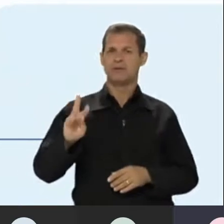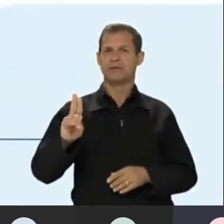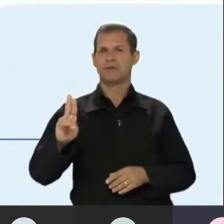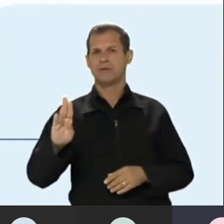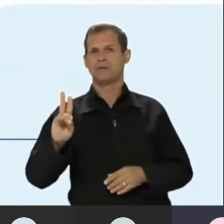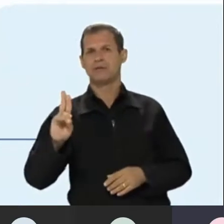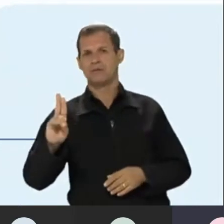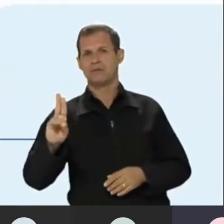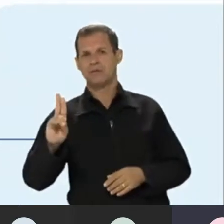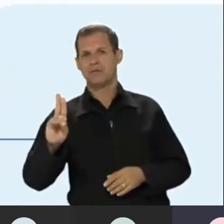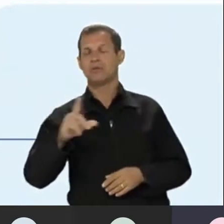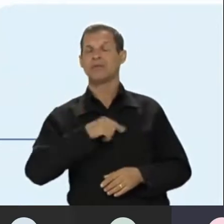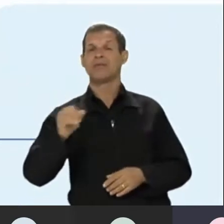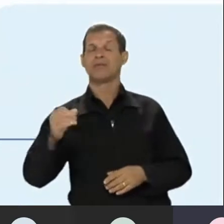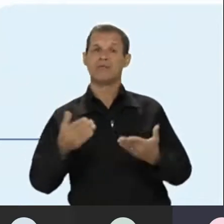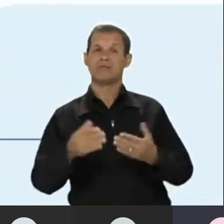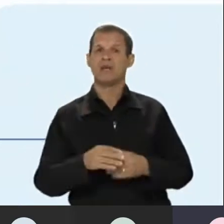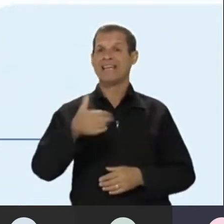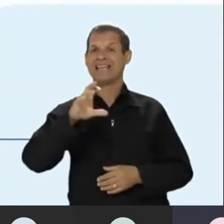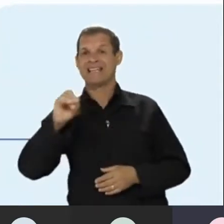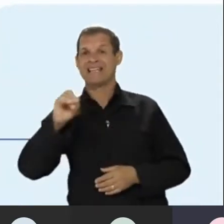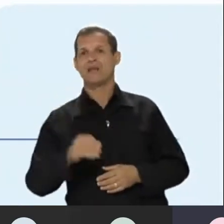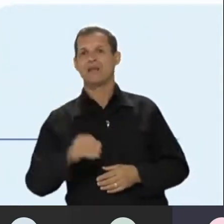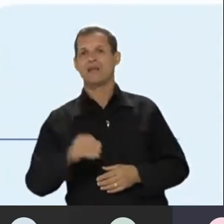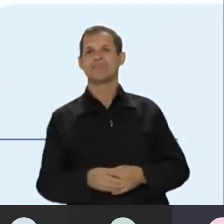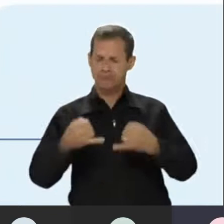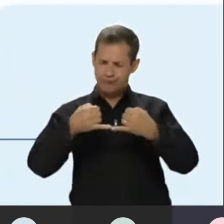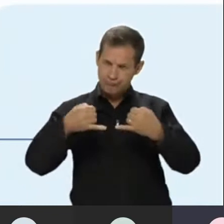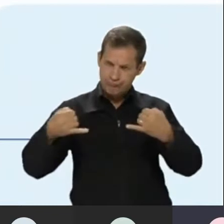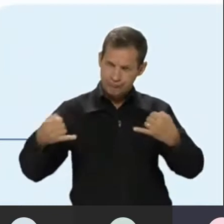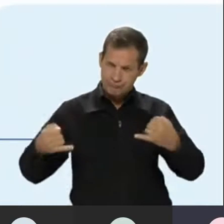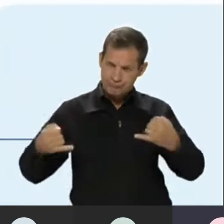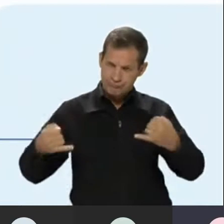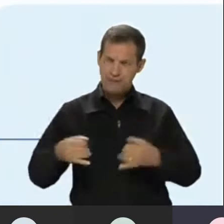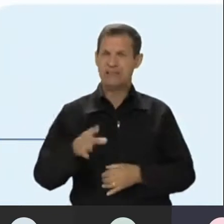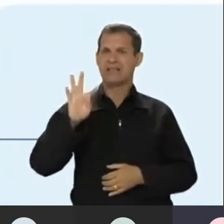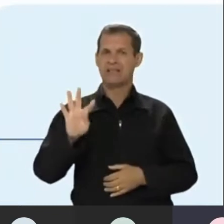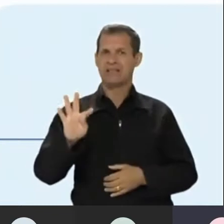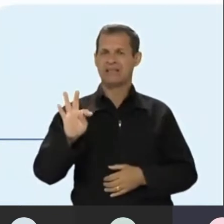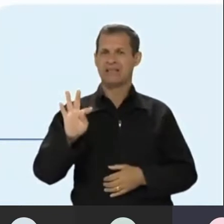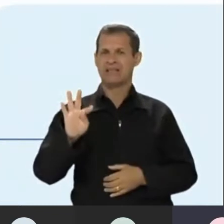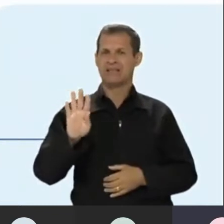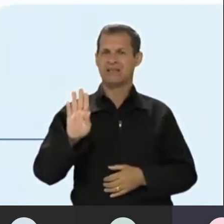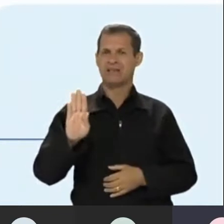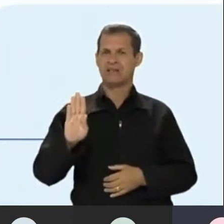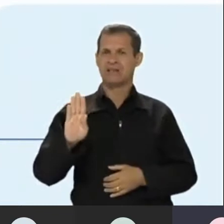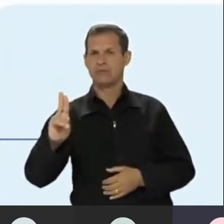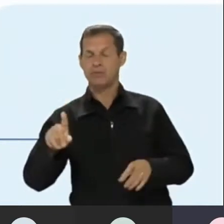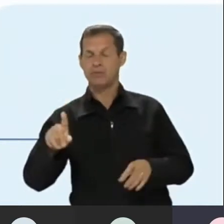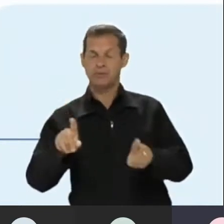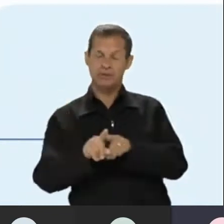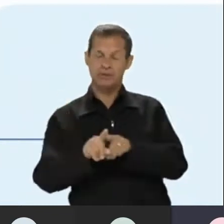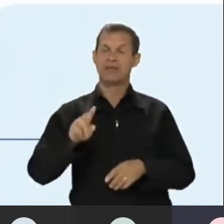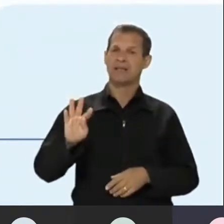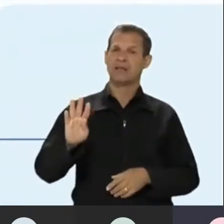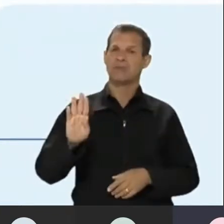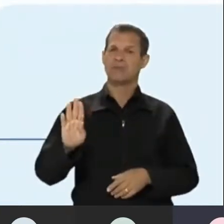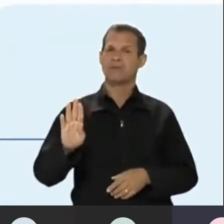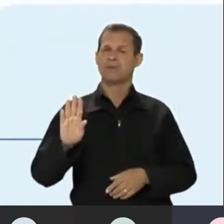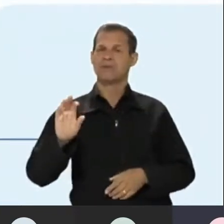é 10, que eu já tenho aqui. Então, eu vou pegar, traçar minha temperatura de bulbo úmido, traçar minha temperatura de